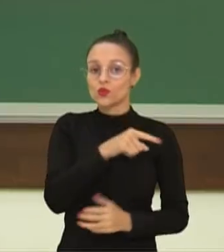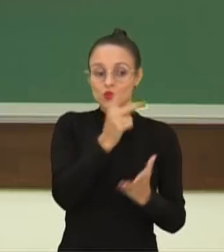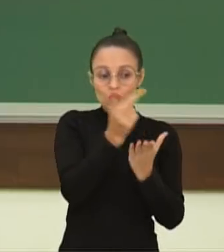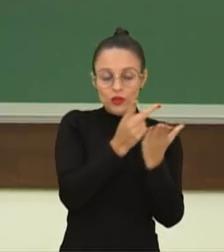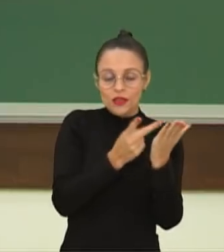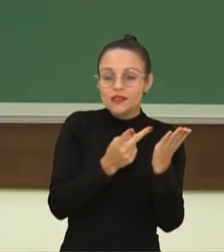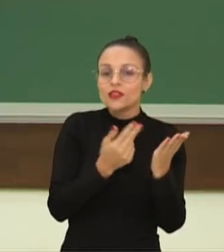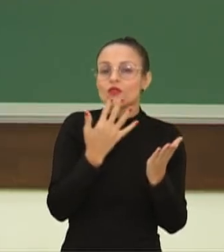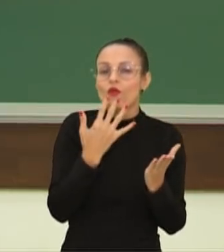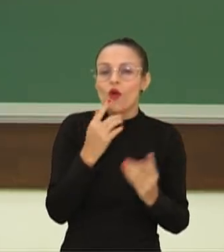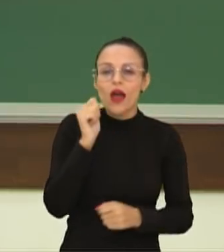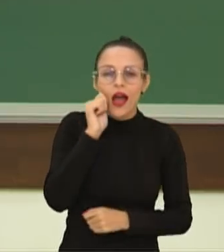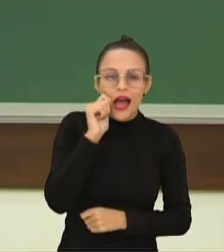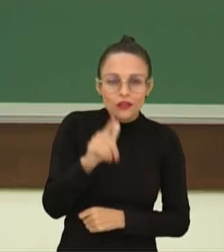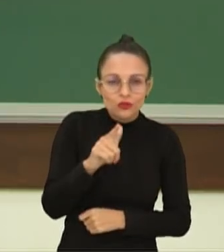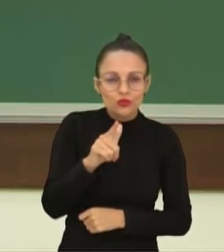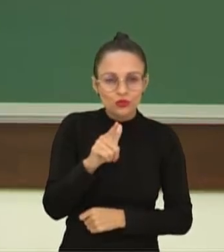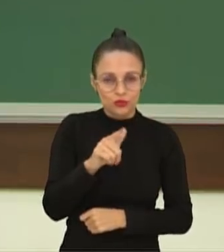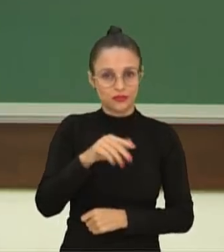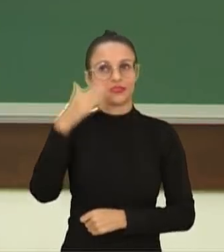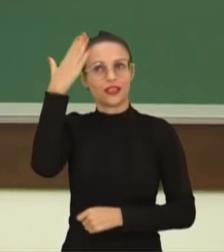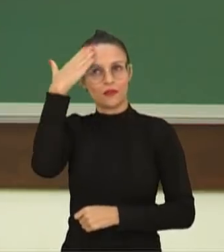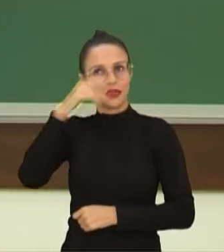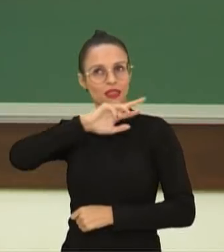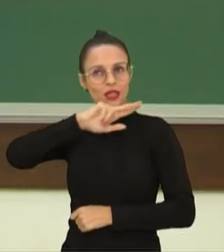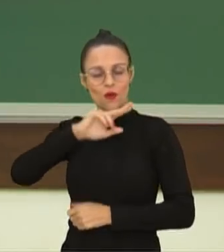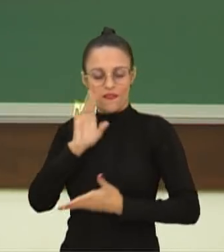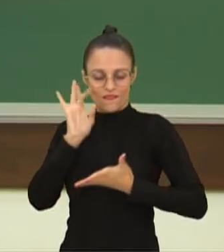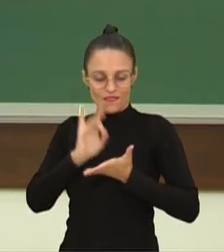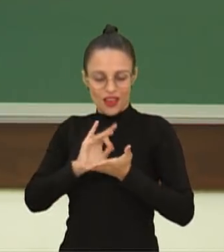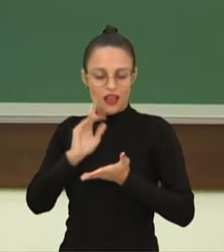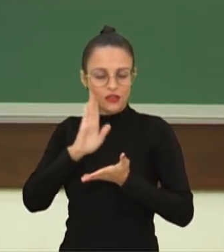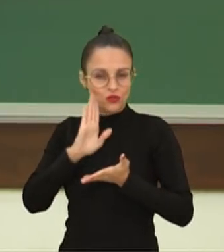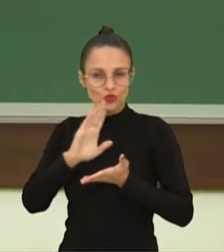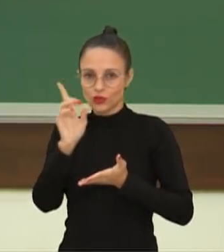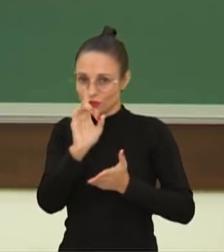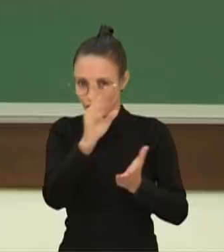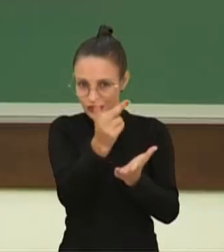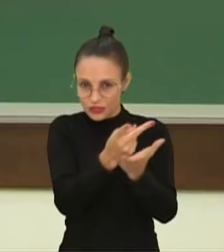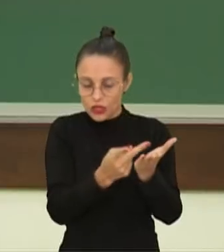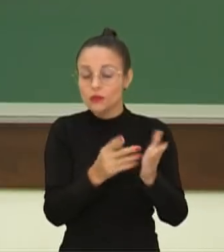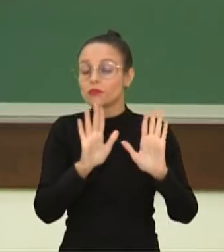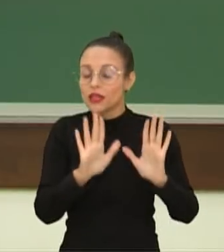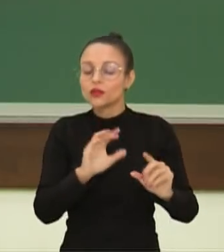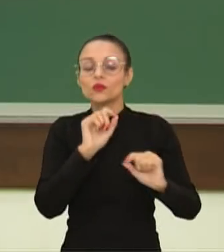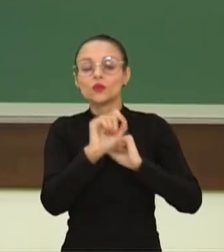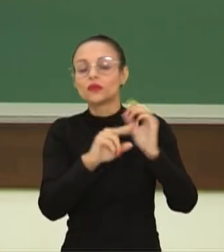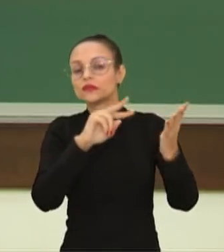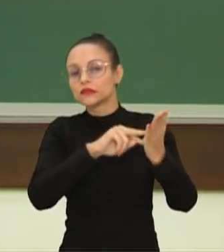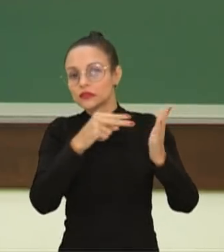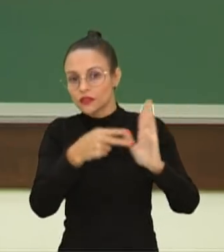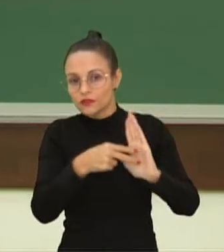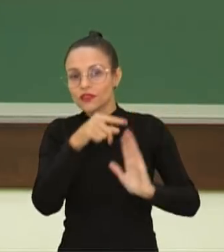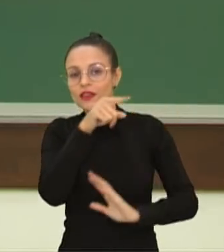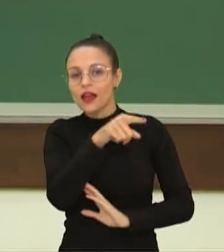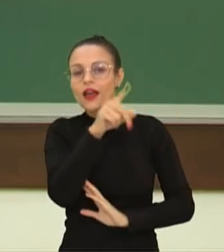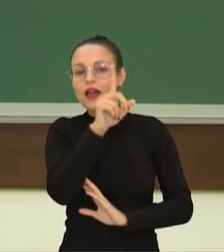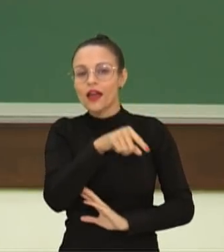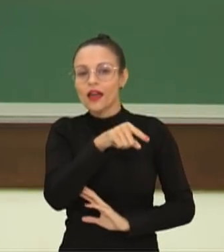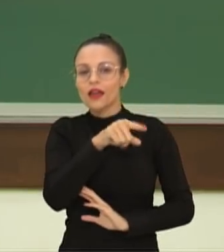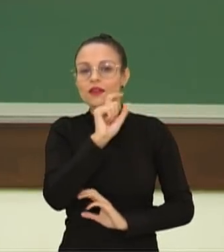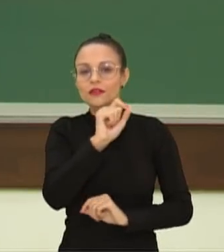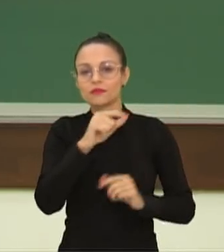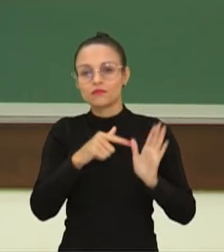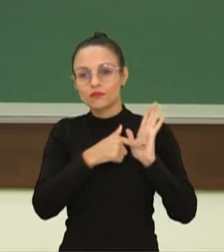está pintado de azul, a gente sabe que ele não é azul na realidade, né? Mas didaticamente nós pintamos ele de azul